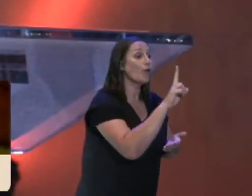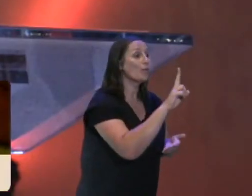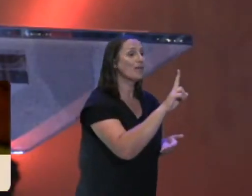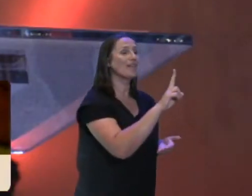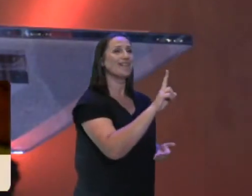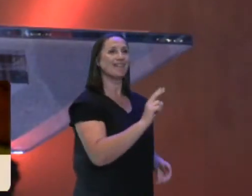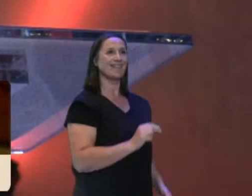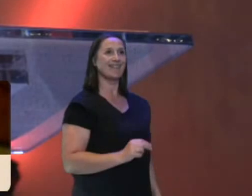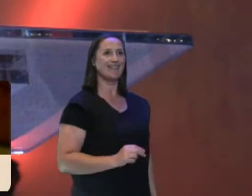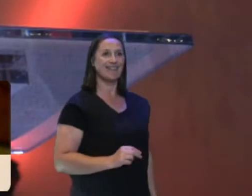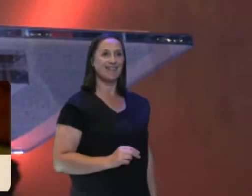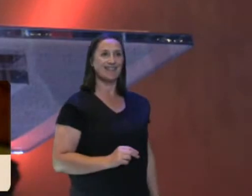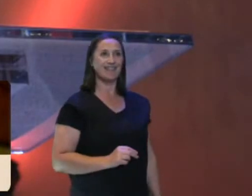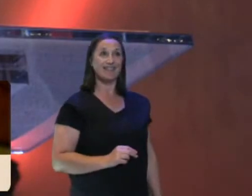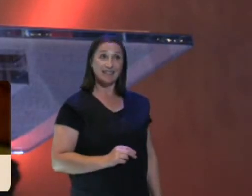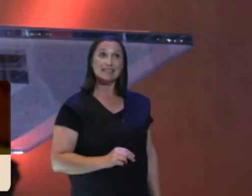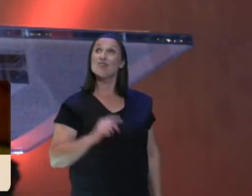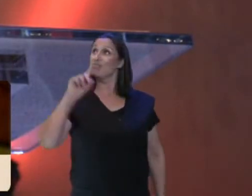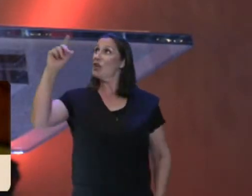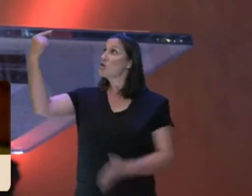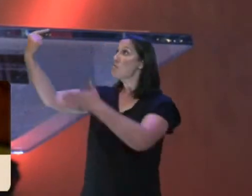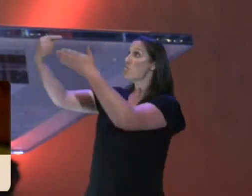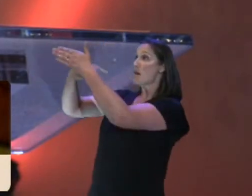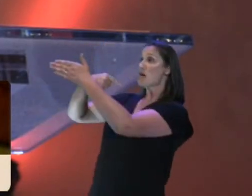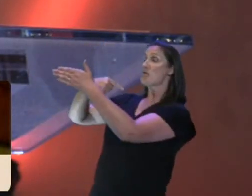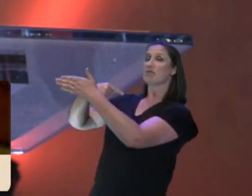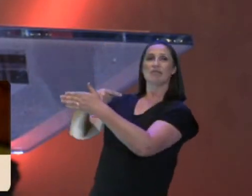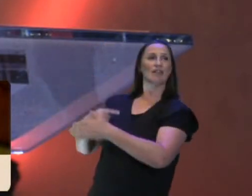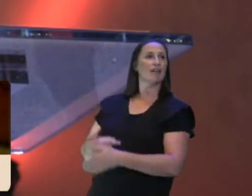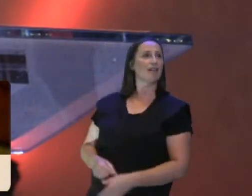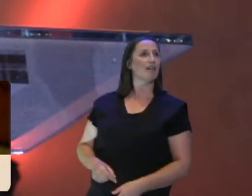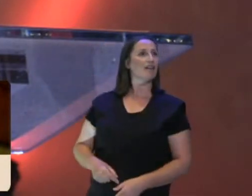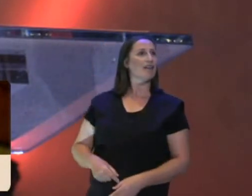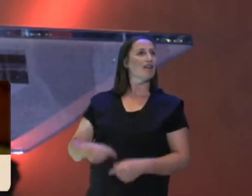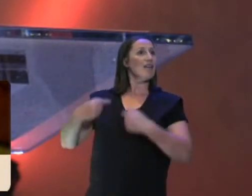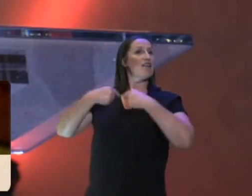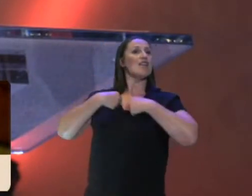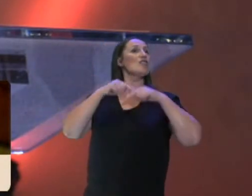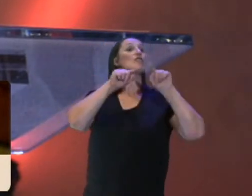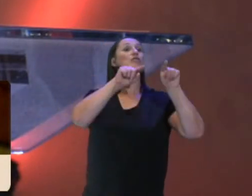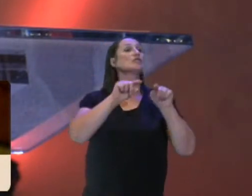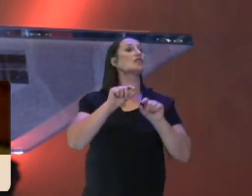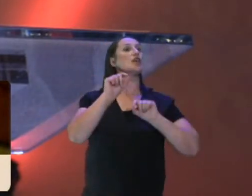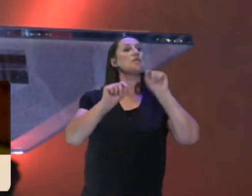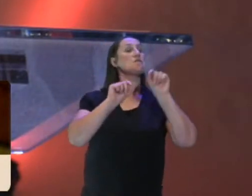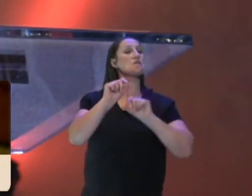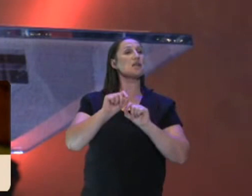É isso que o Senhor nos pergunta. Levanta, porque eu tenho um plano ainda.